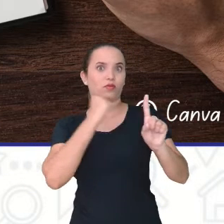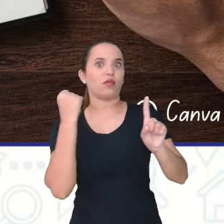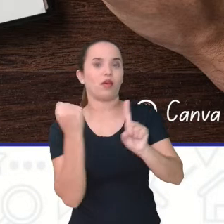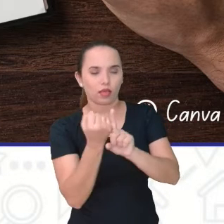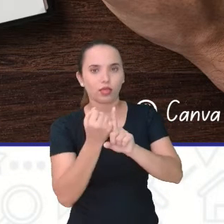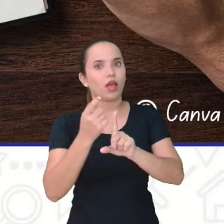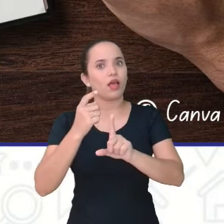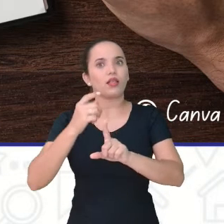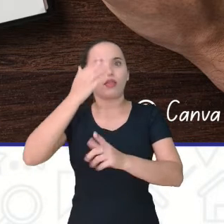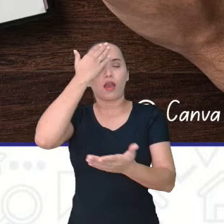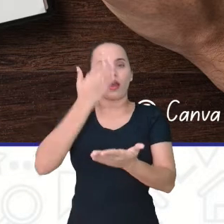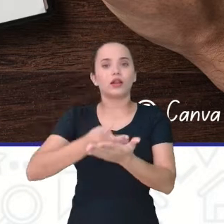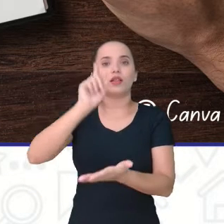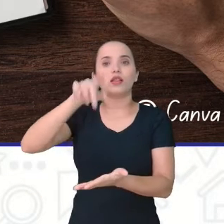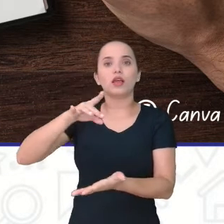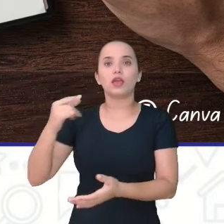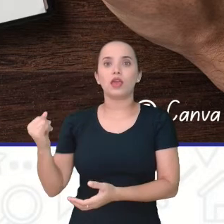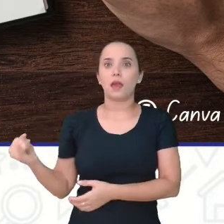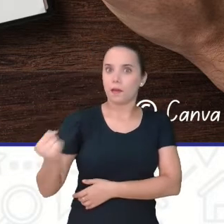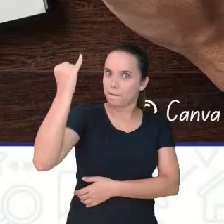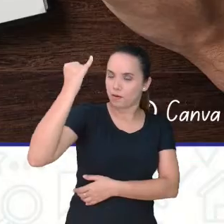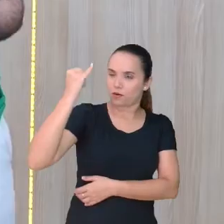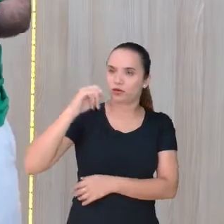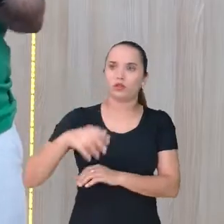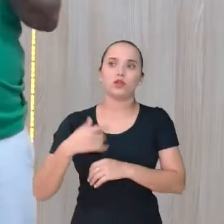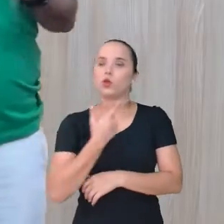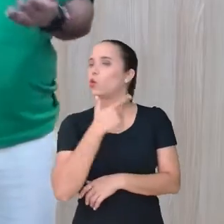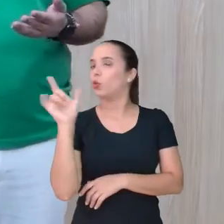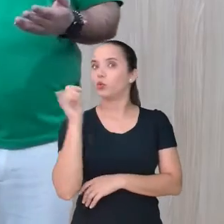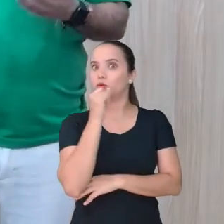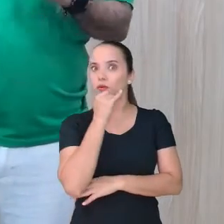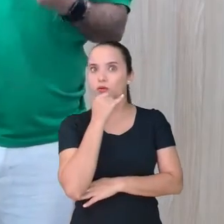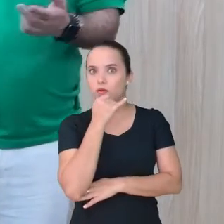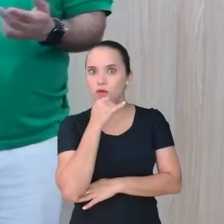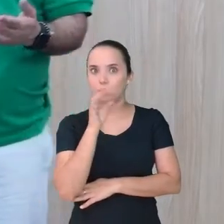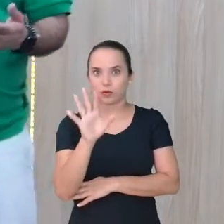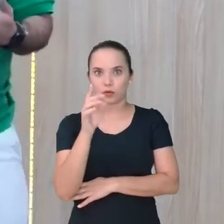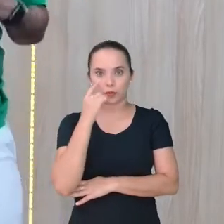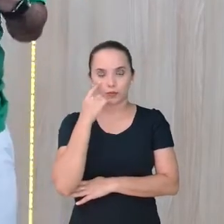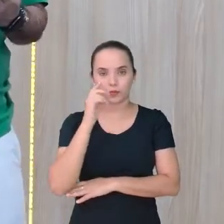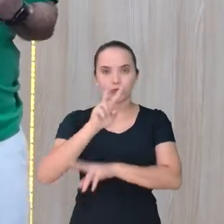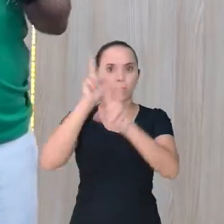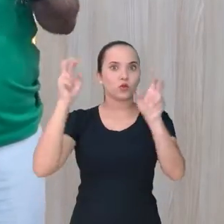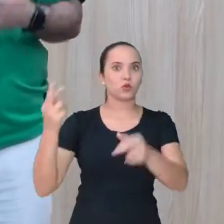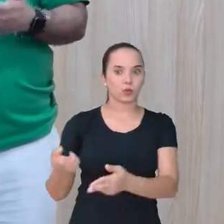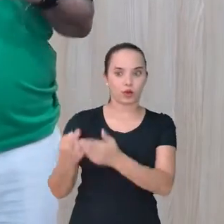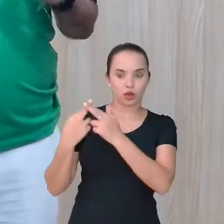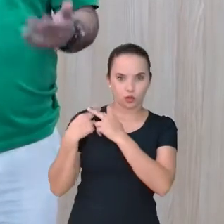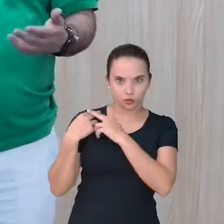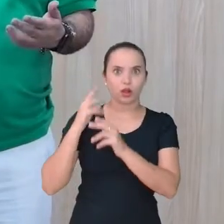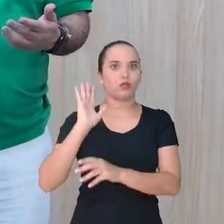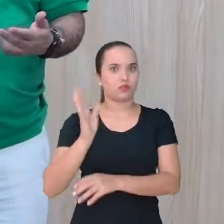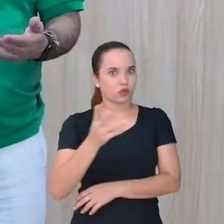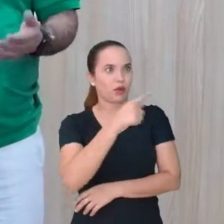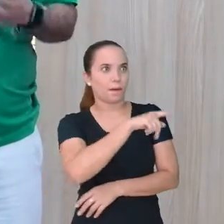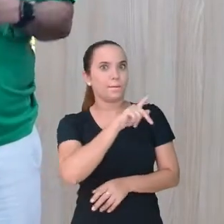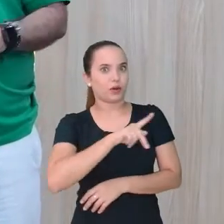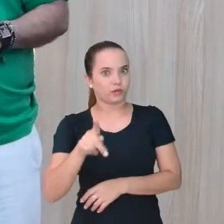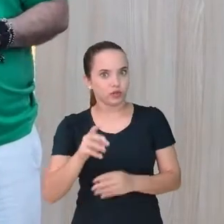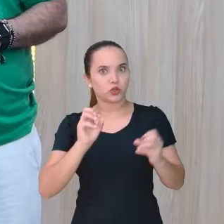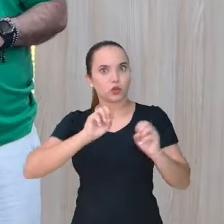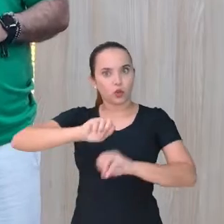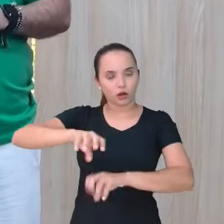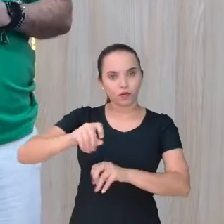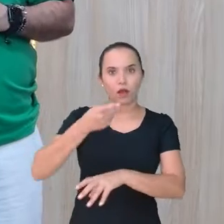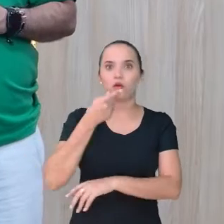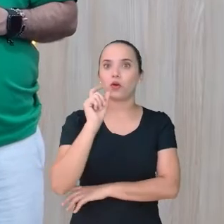como ideal. Vou dar mais uma vez um exemplo, né, da questão da responsabilidade aí que a professora Vanessa colocou. Vamos